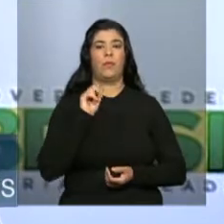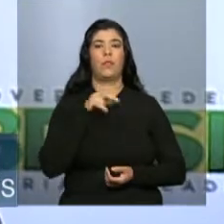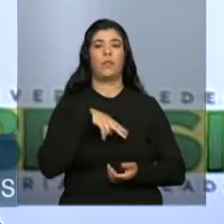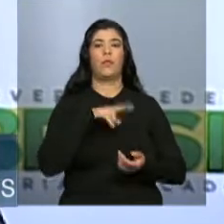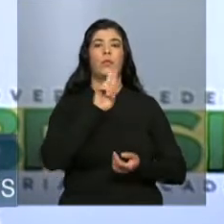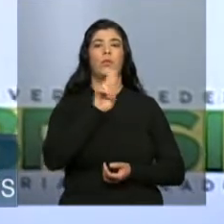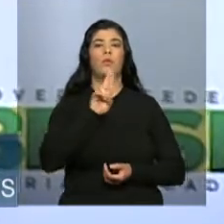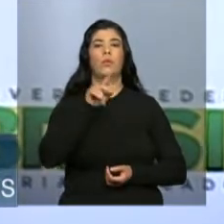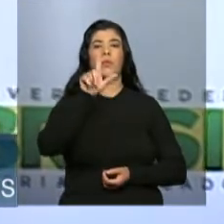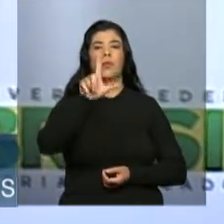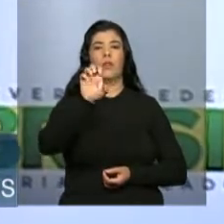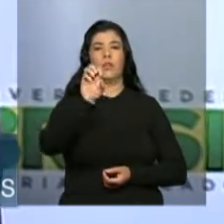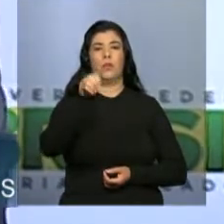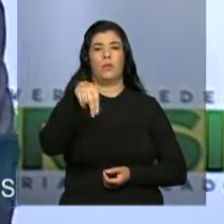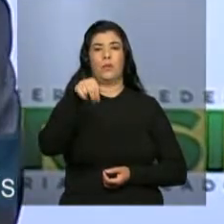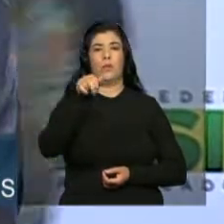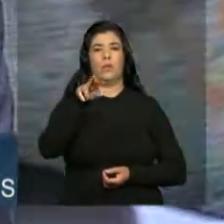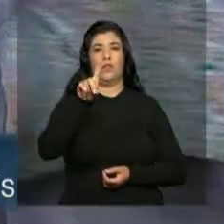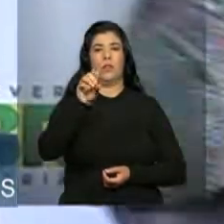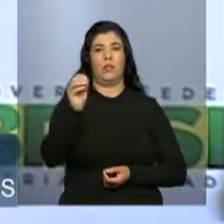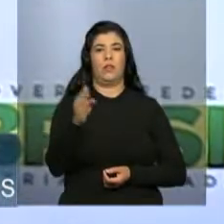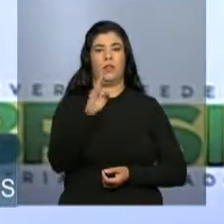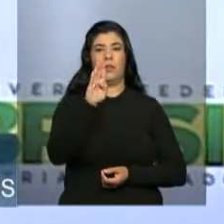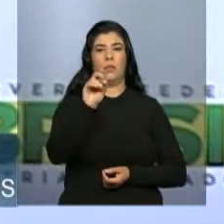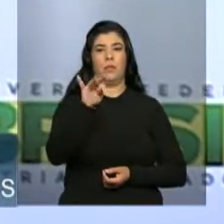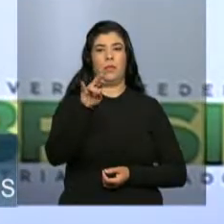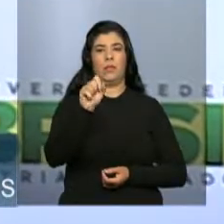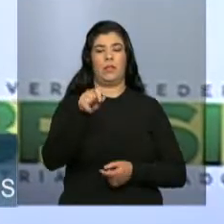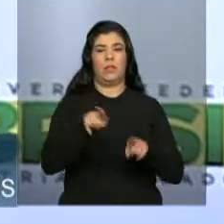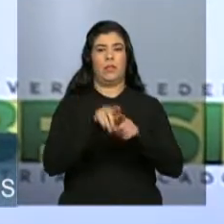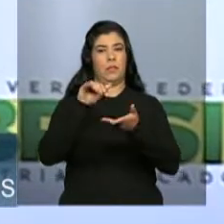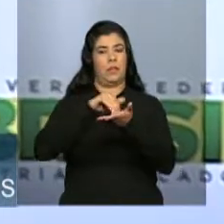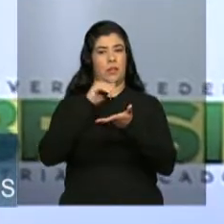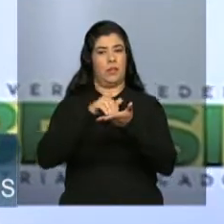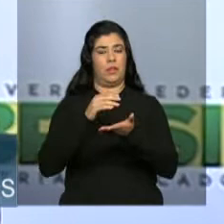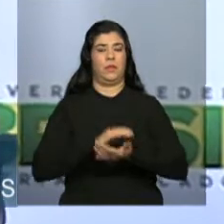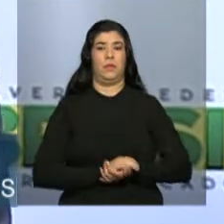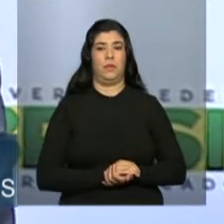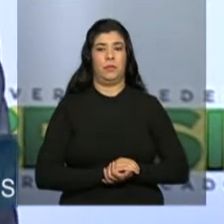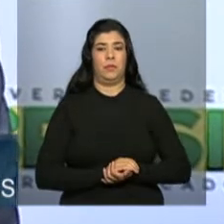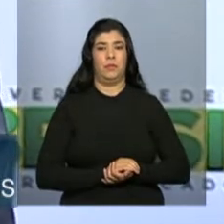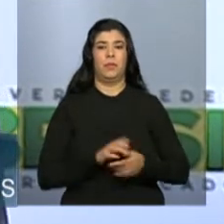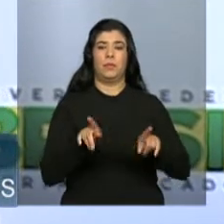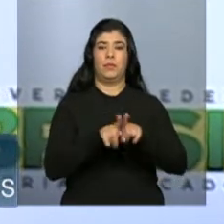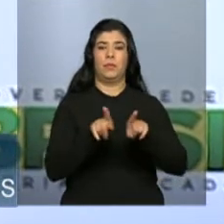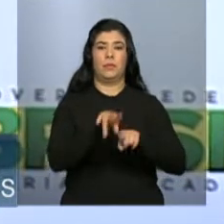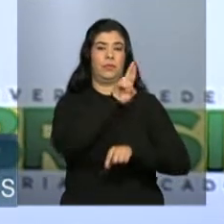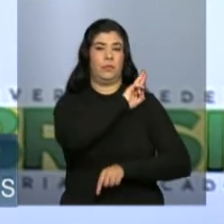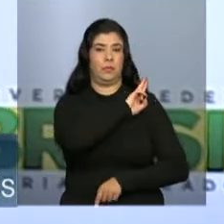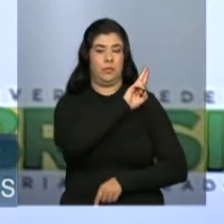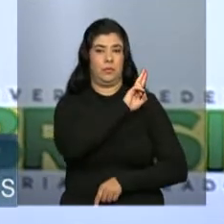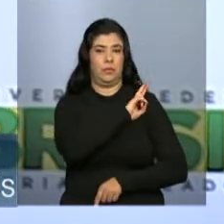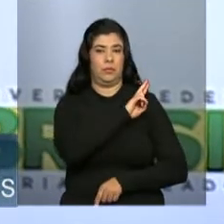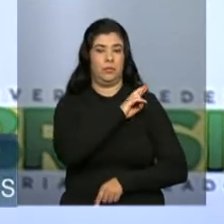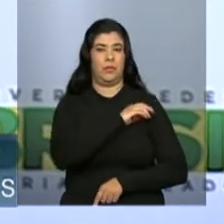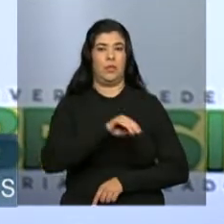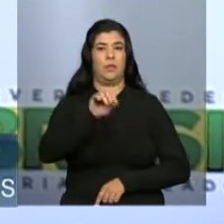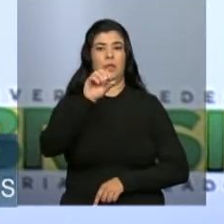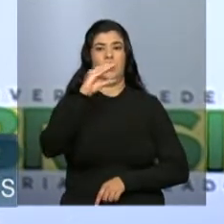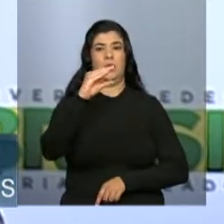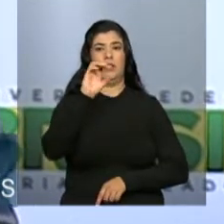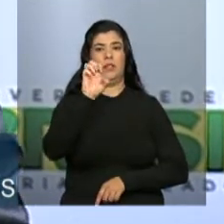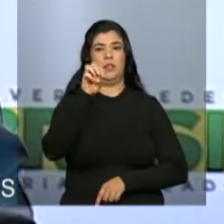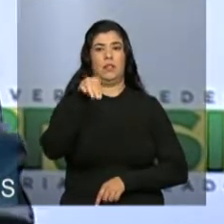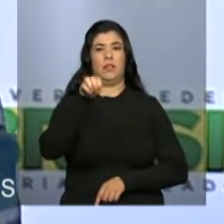faltou aqui no Leonardo Batista que não me aqui da nossa secretaria o nosso responsável pela Semed